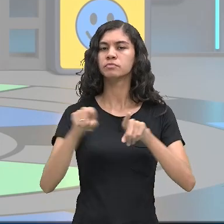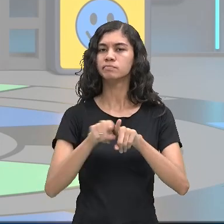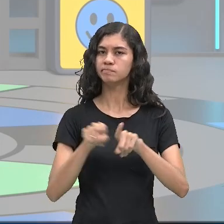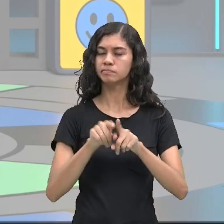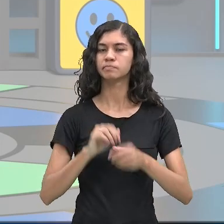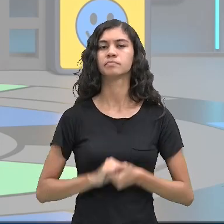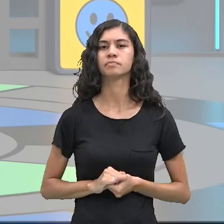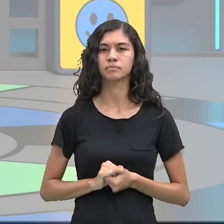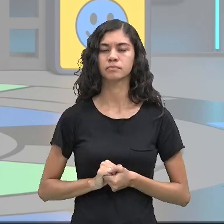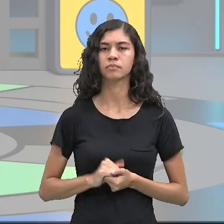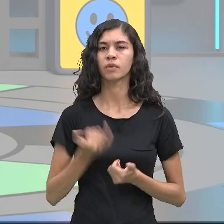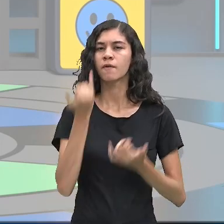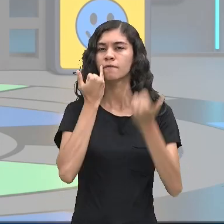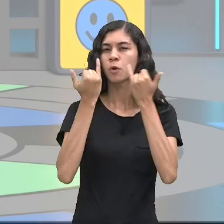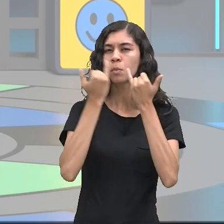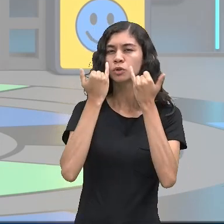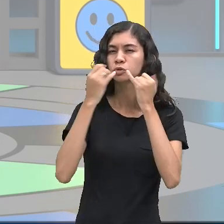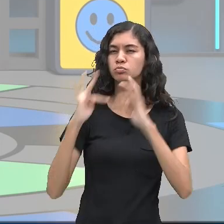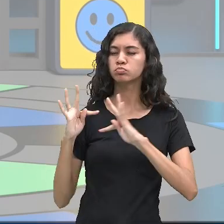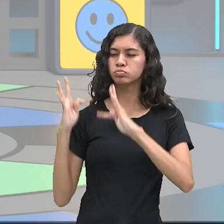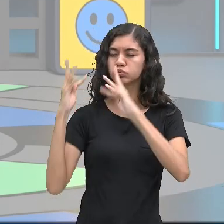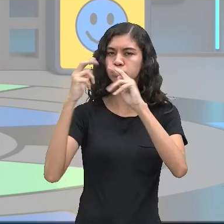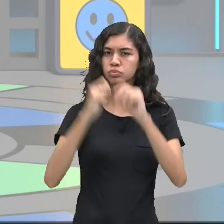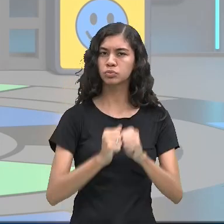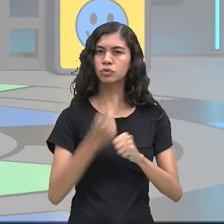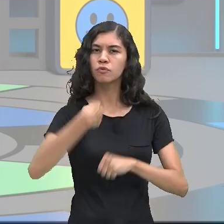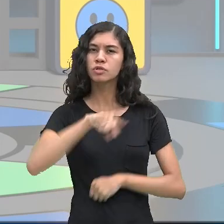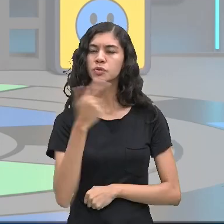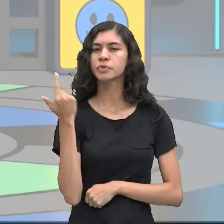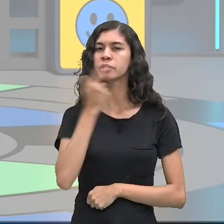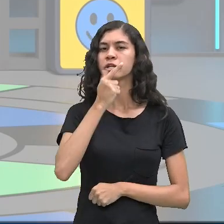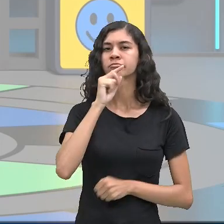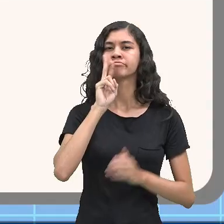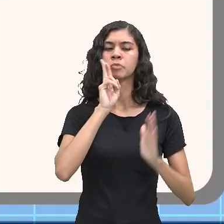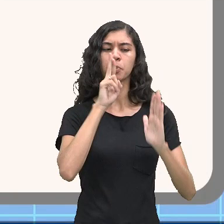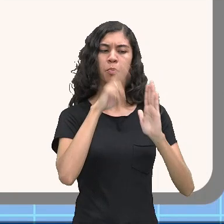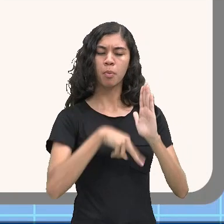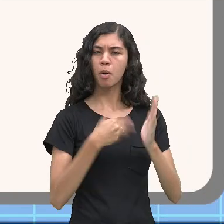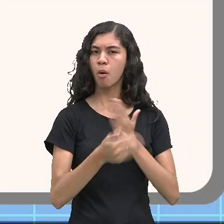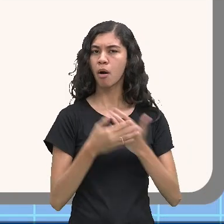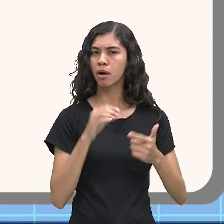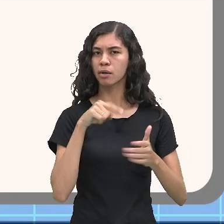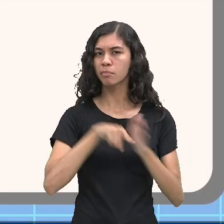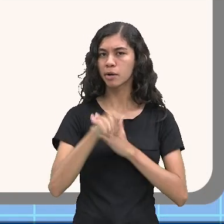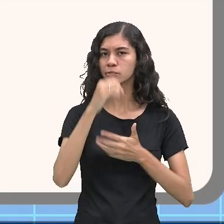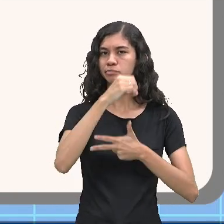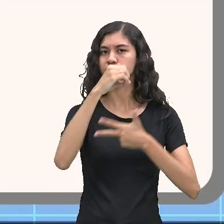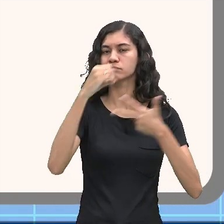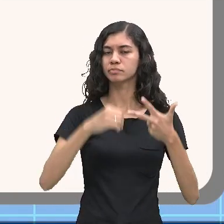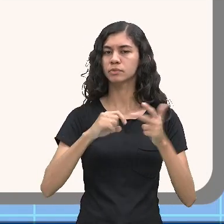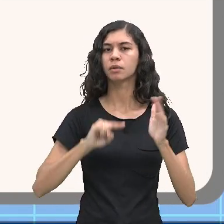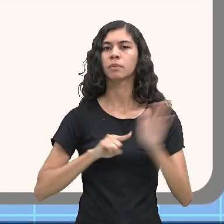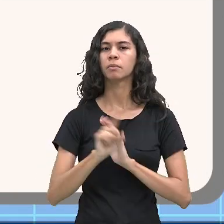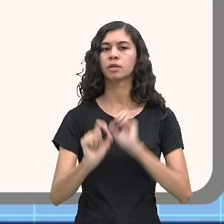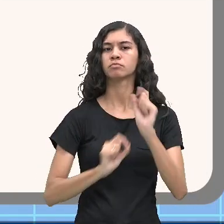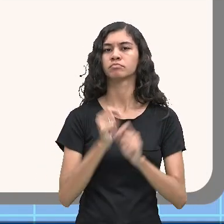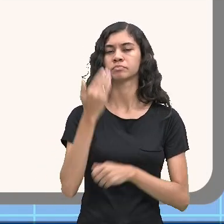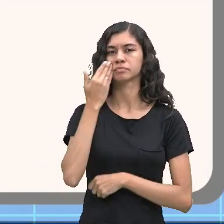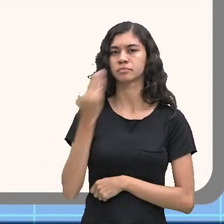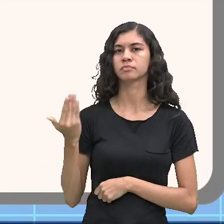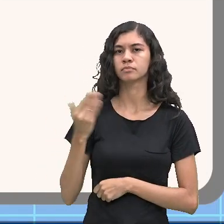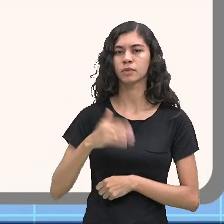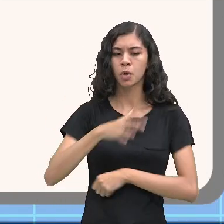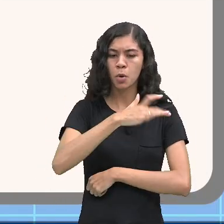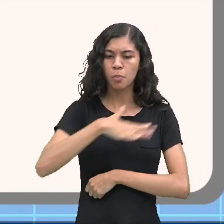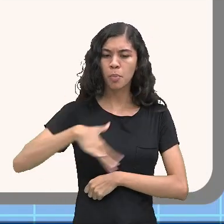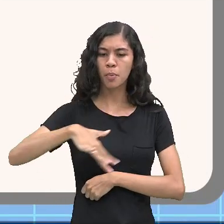tem informações completas para responder qualquer questão do Enem. Olha só, nós colocamos aí, primeiro, campo elétrico,